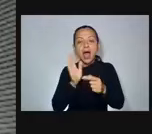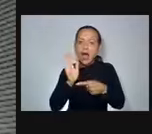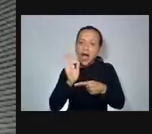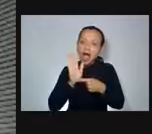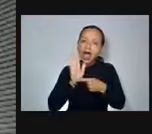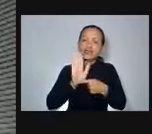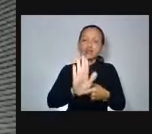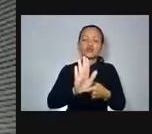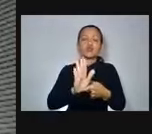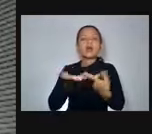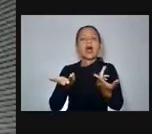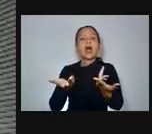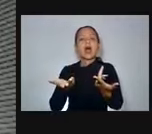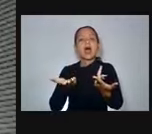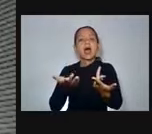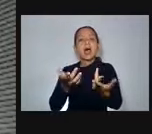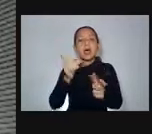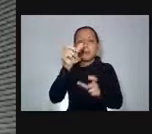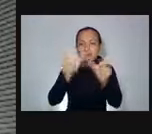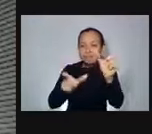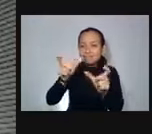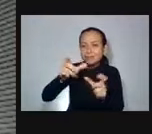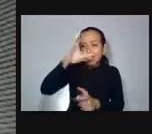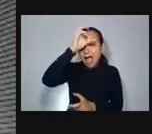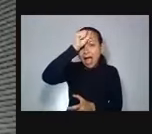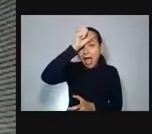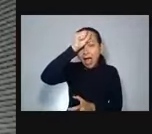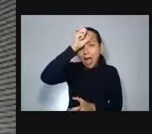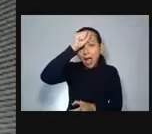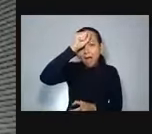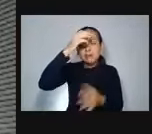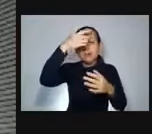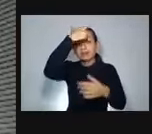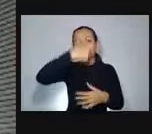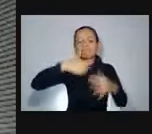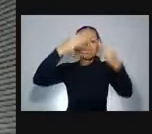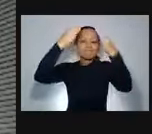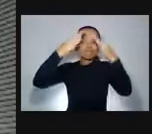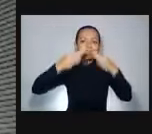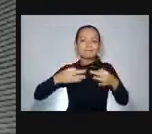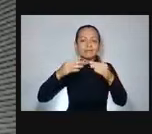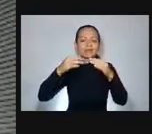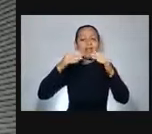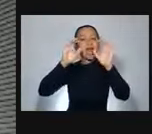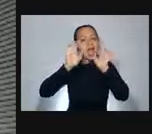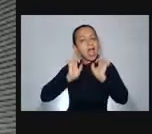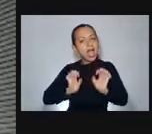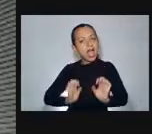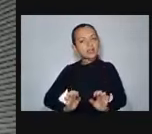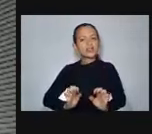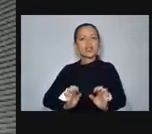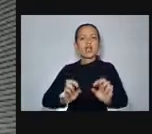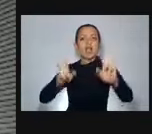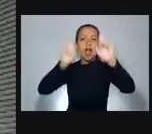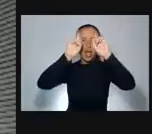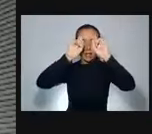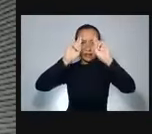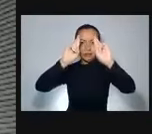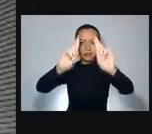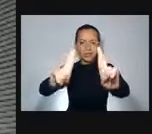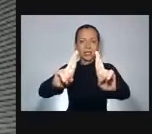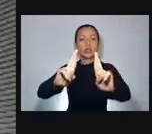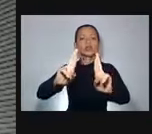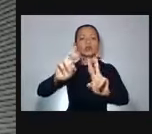valores humanos e éticos, baseados no respeito, na socialização